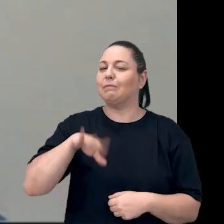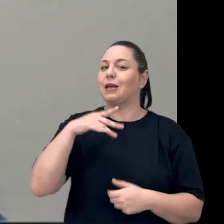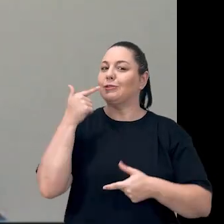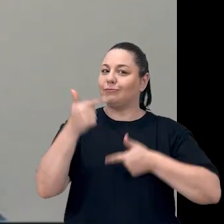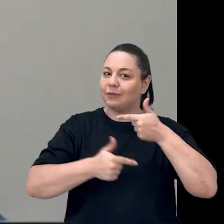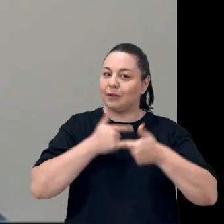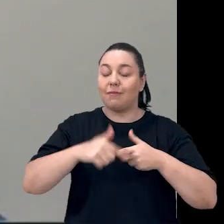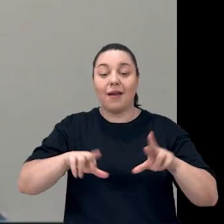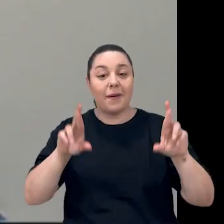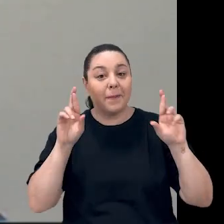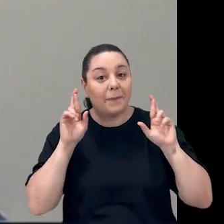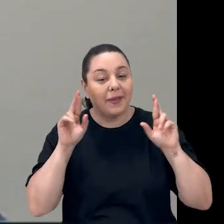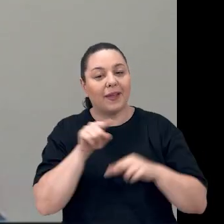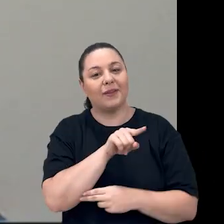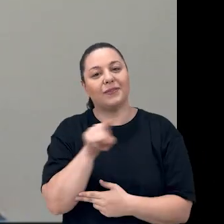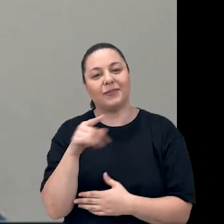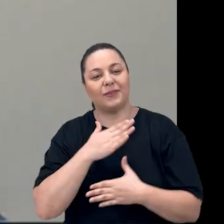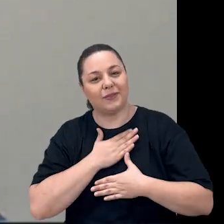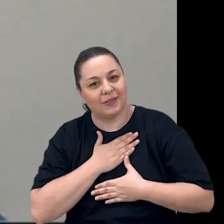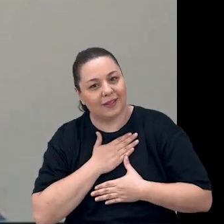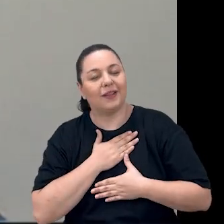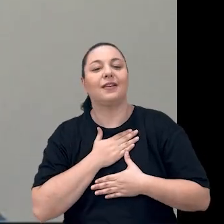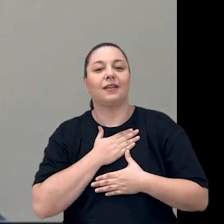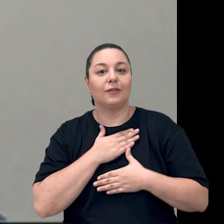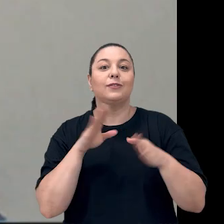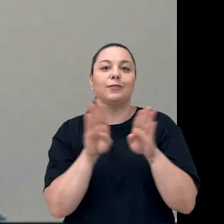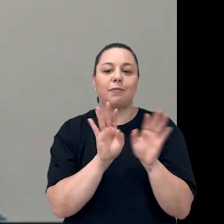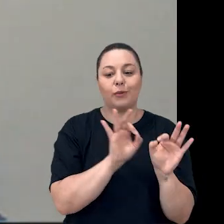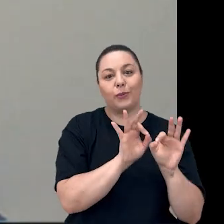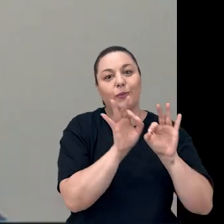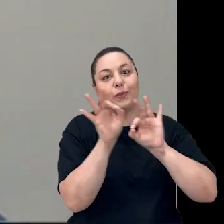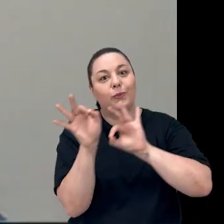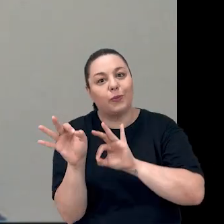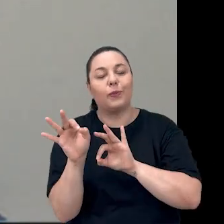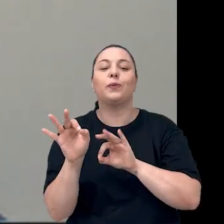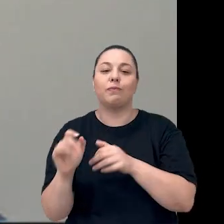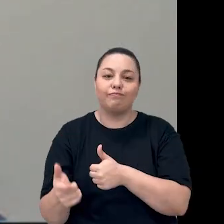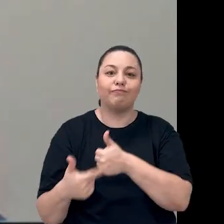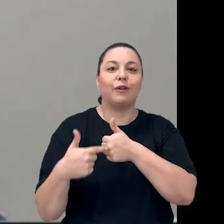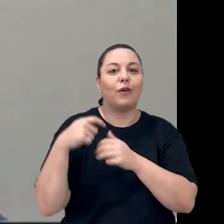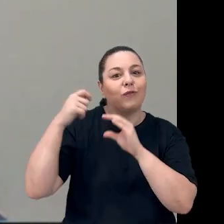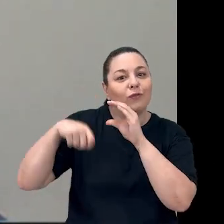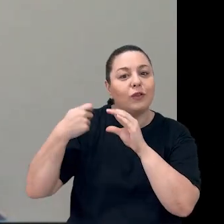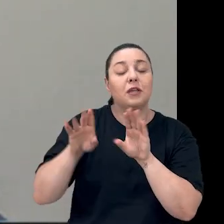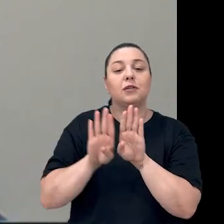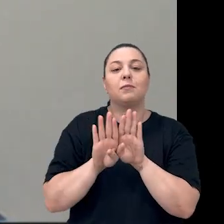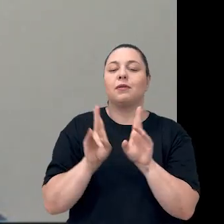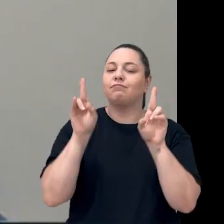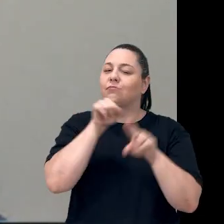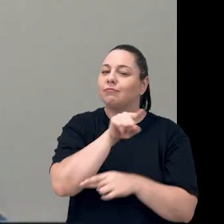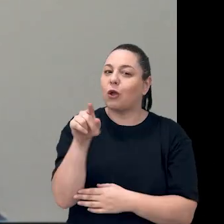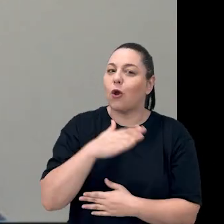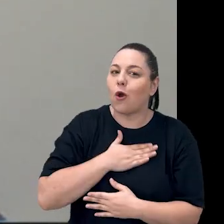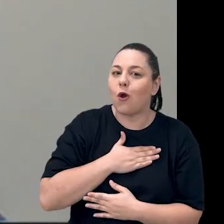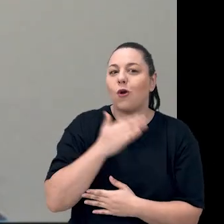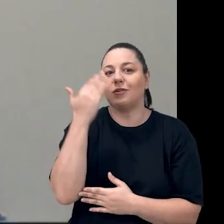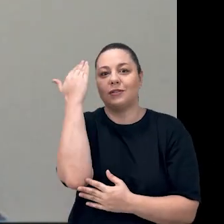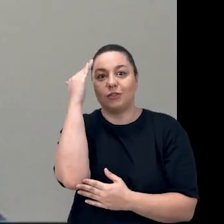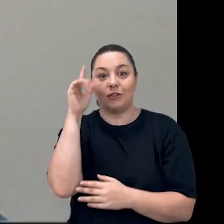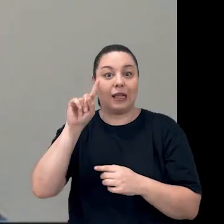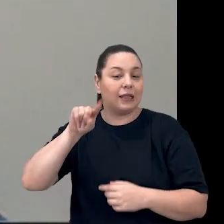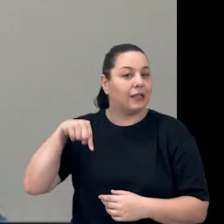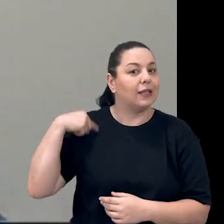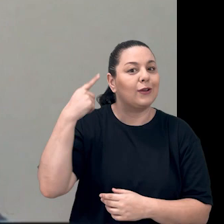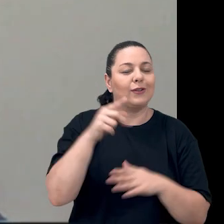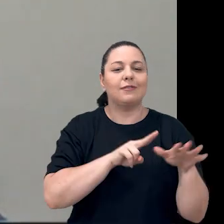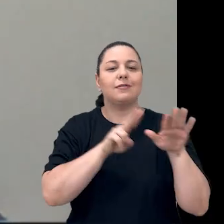controle do Aedes aegypti. Então, esse é mais um trabalho, né? Espero que vocês tenham gostado. Foi curtinho o nosso vídeo, mas espero que vocês tenham